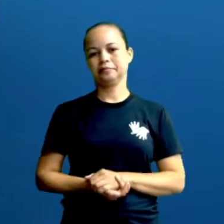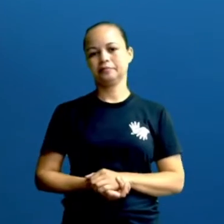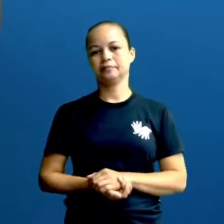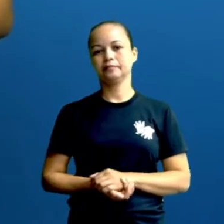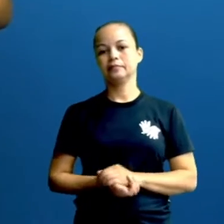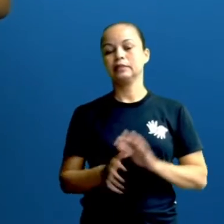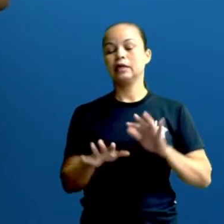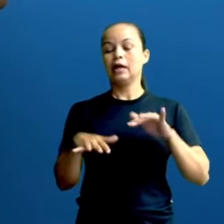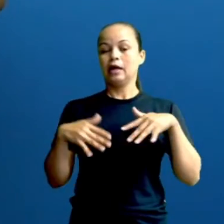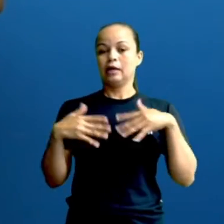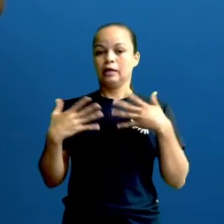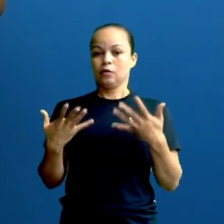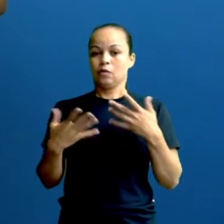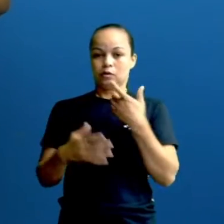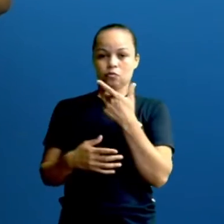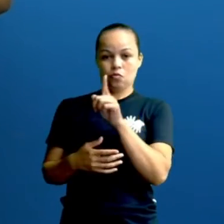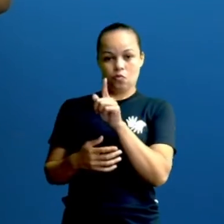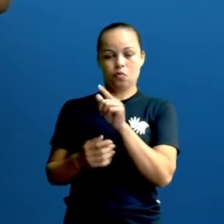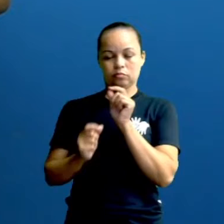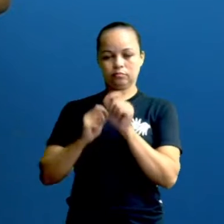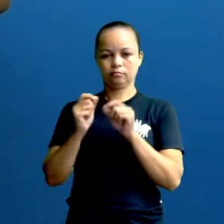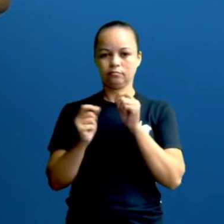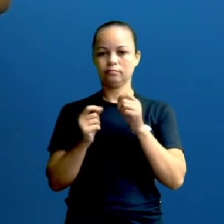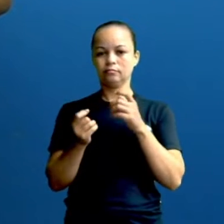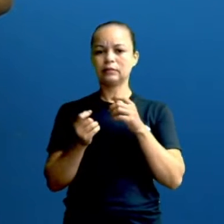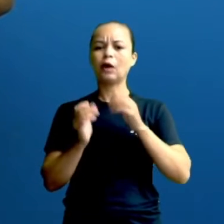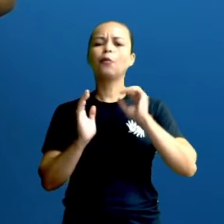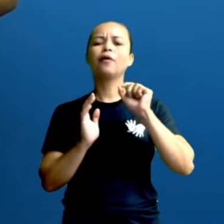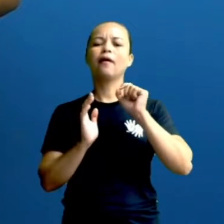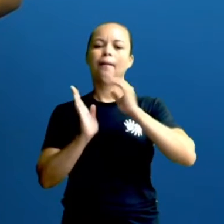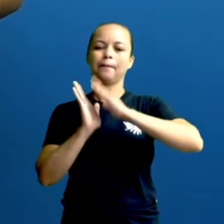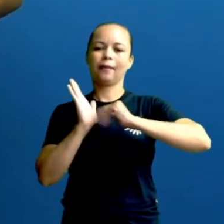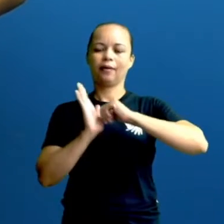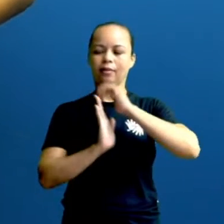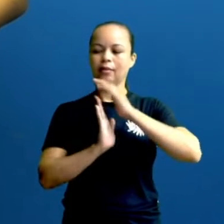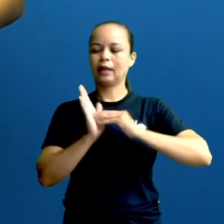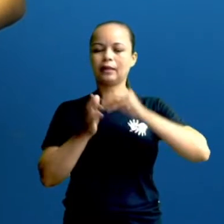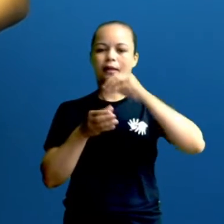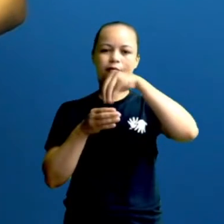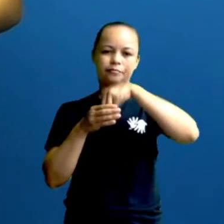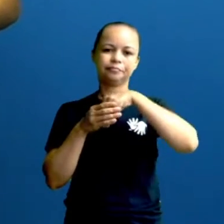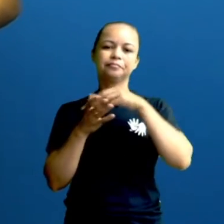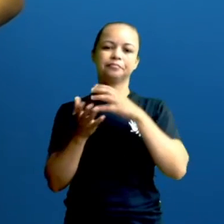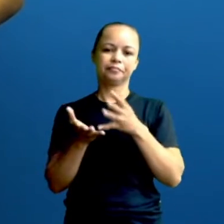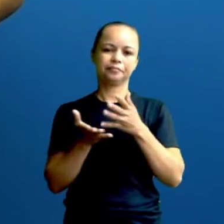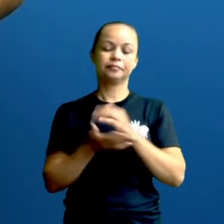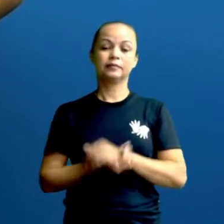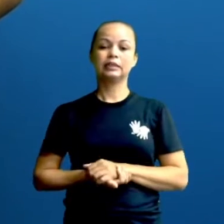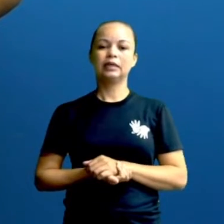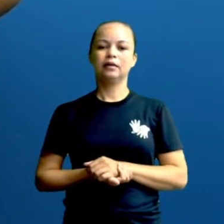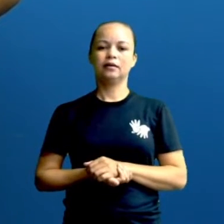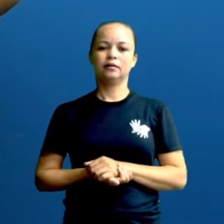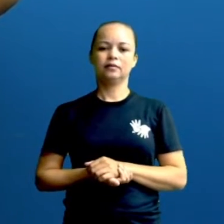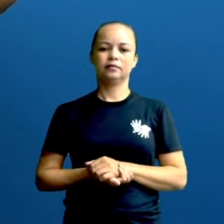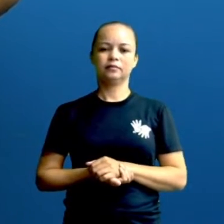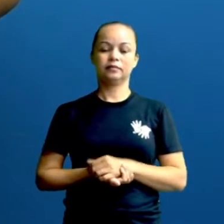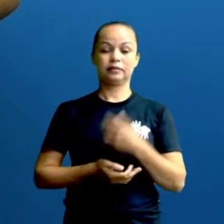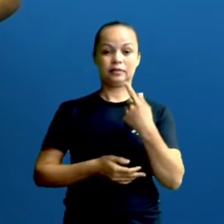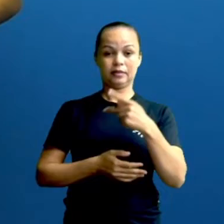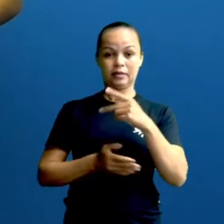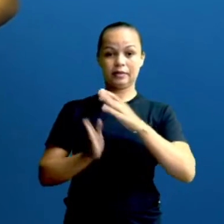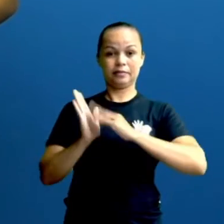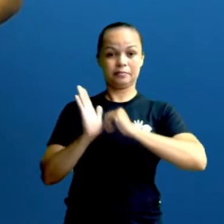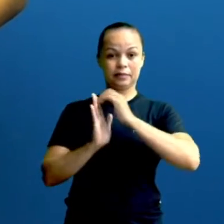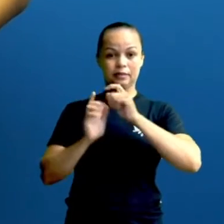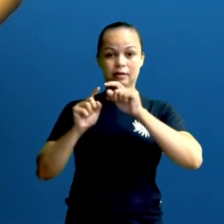tá? Enquanto o outro tá pintadinho, ó, dentro. Então, esse